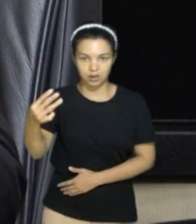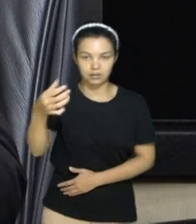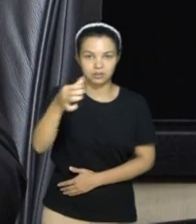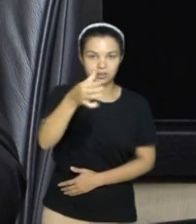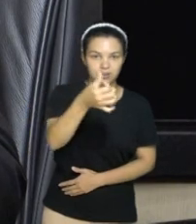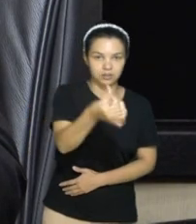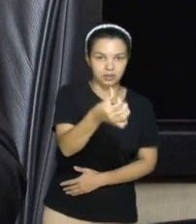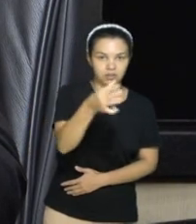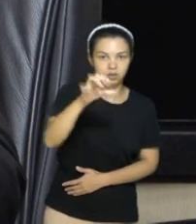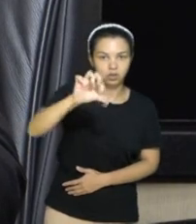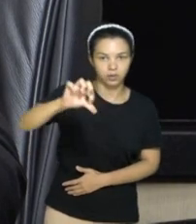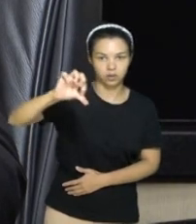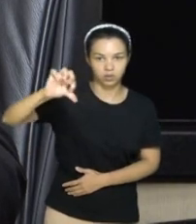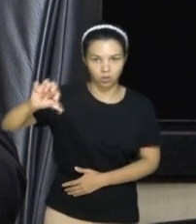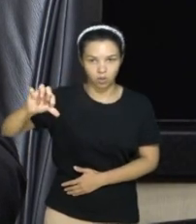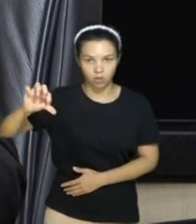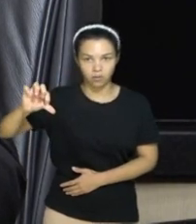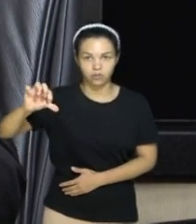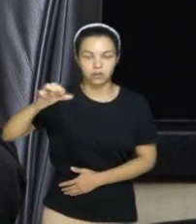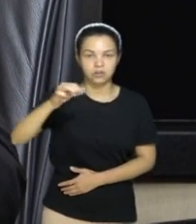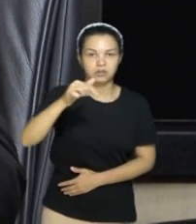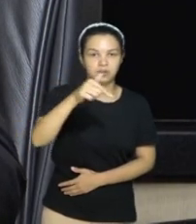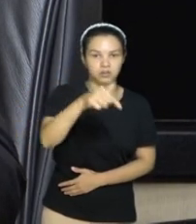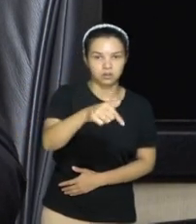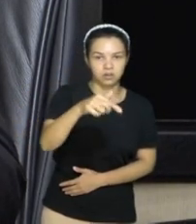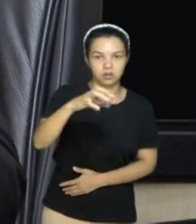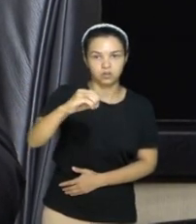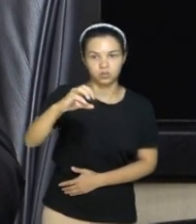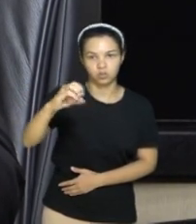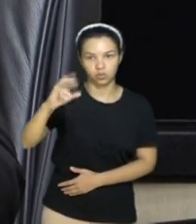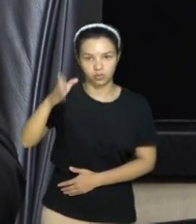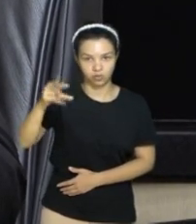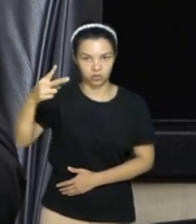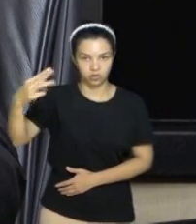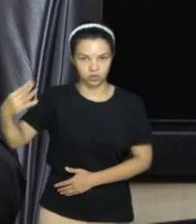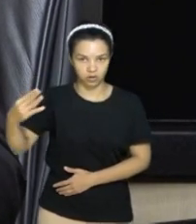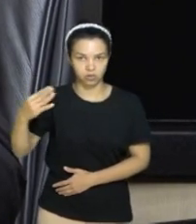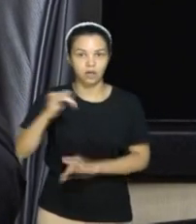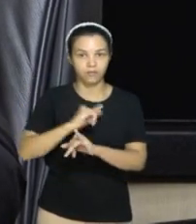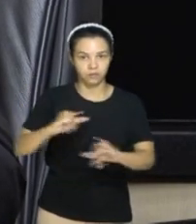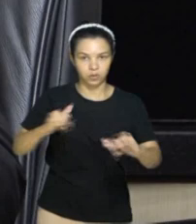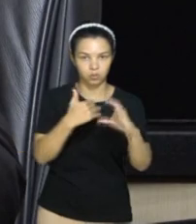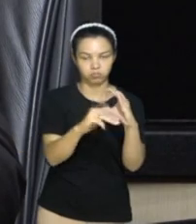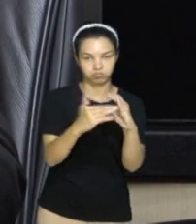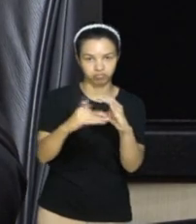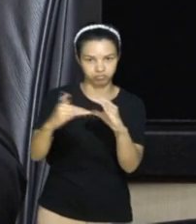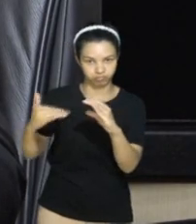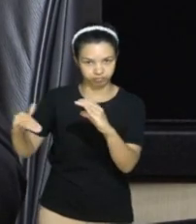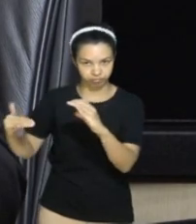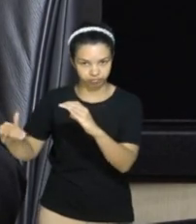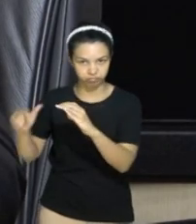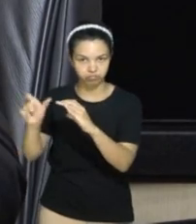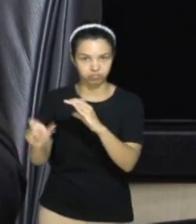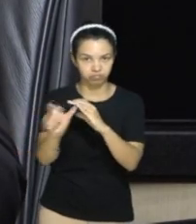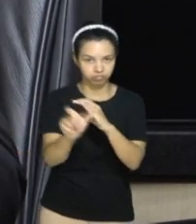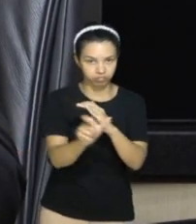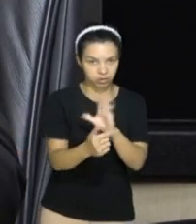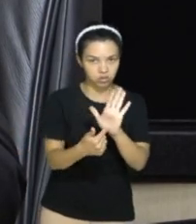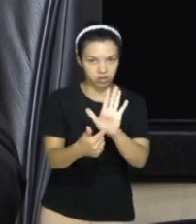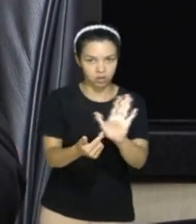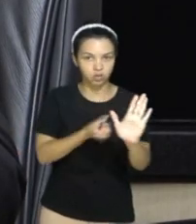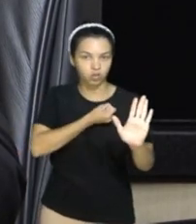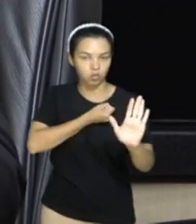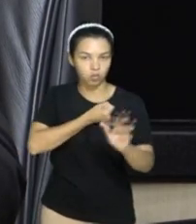699 e 700 de 2023 e comunicou que encaminhará os destinatários as indicações número